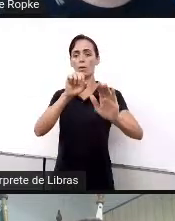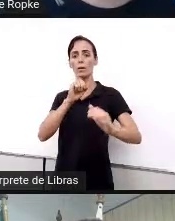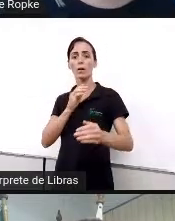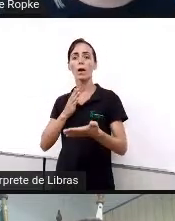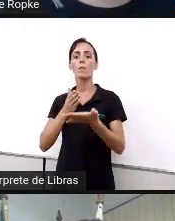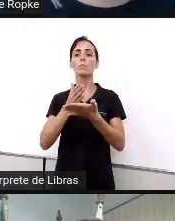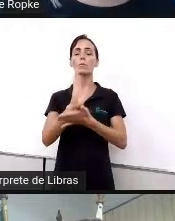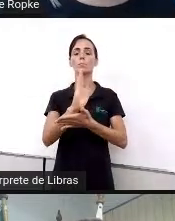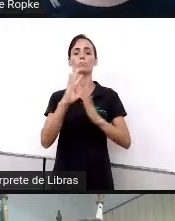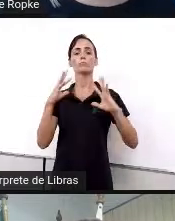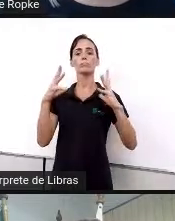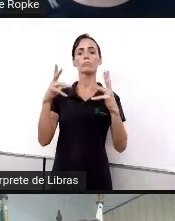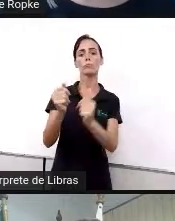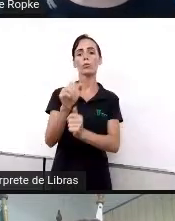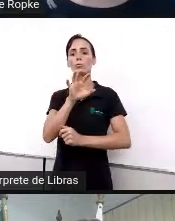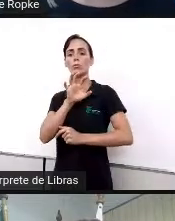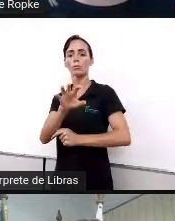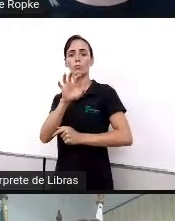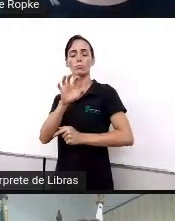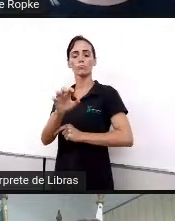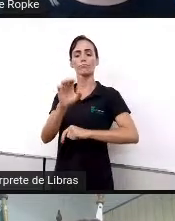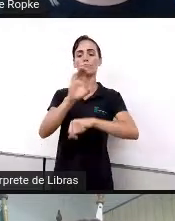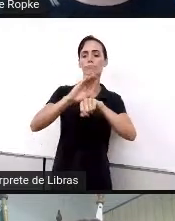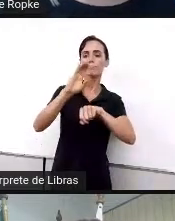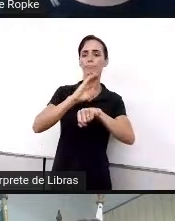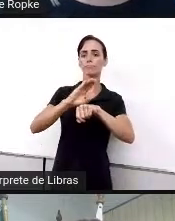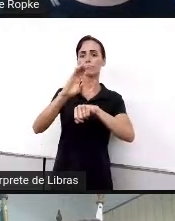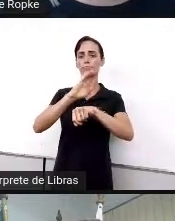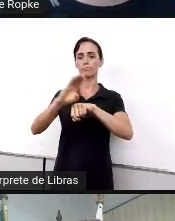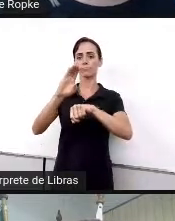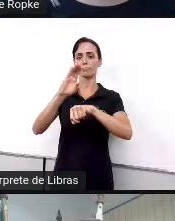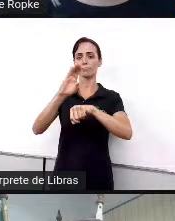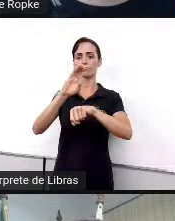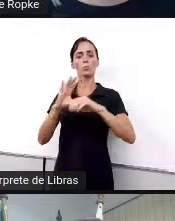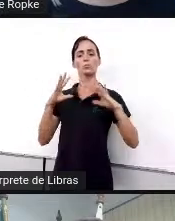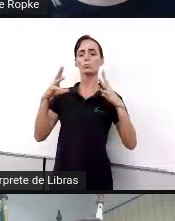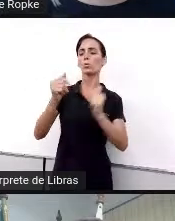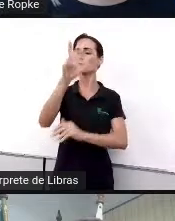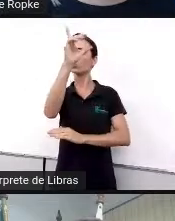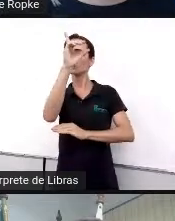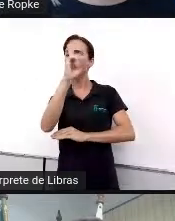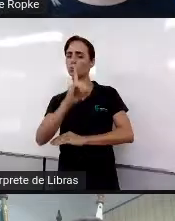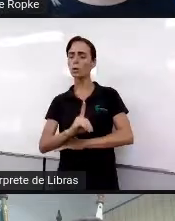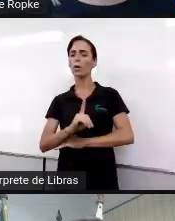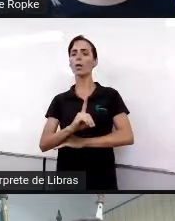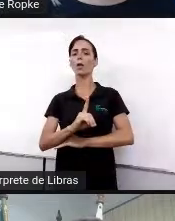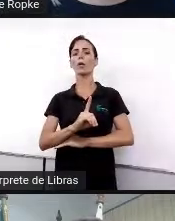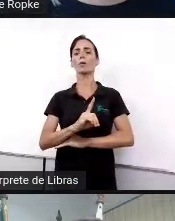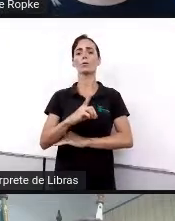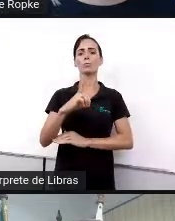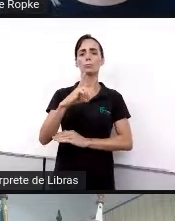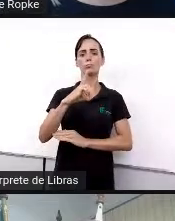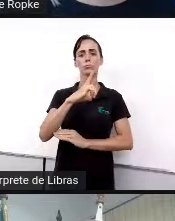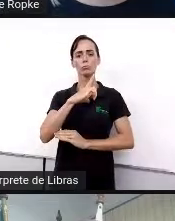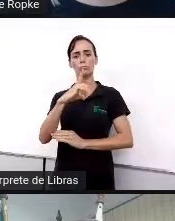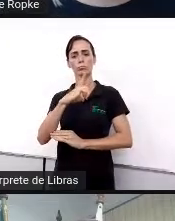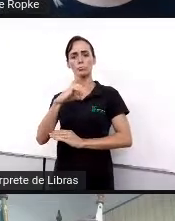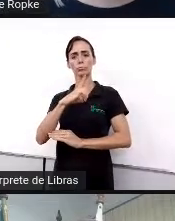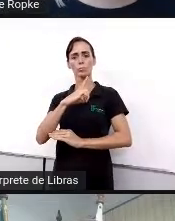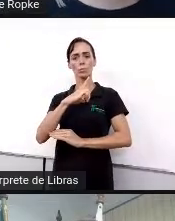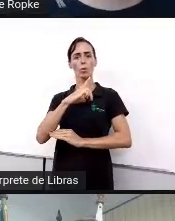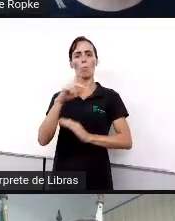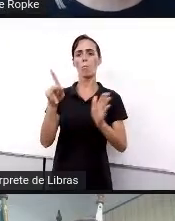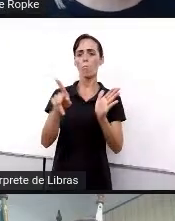todos os módulos do curso, para que eu possa gozar de todos os direitos, regalias e prerrogativas inerentes à